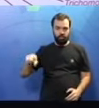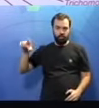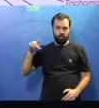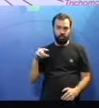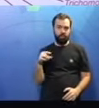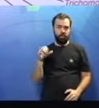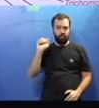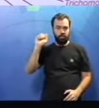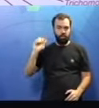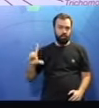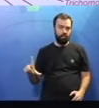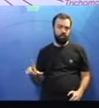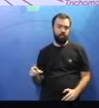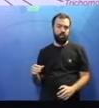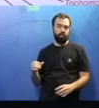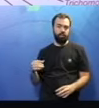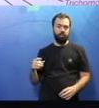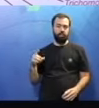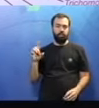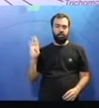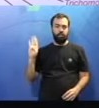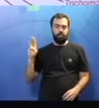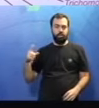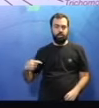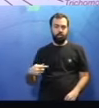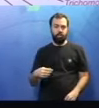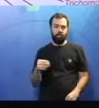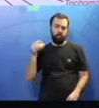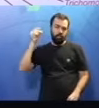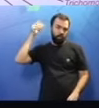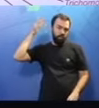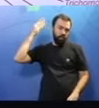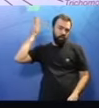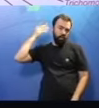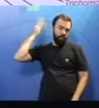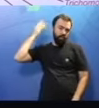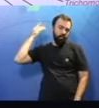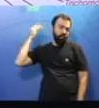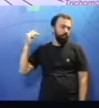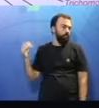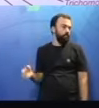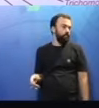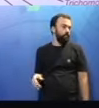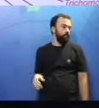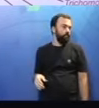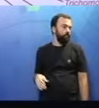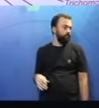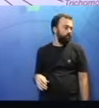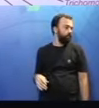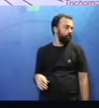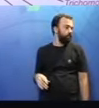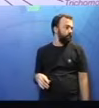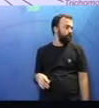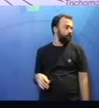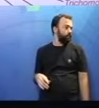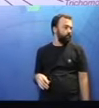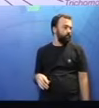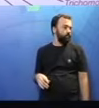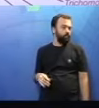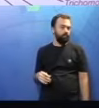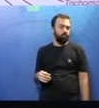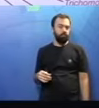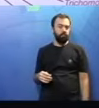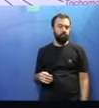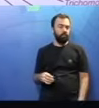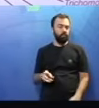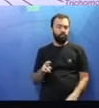as bactérias primitivas, que remontam à atmosfera primitiva da Terra. Elas